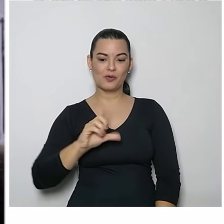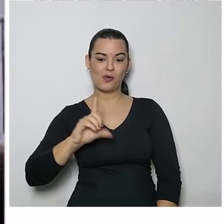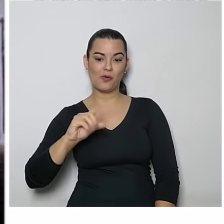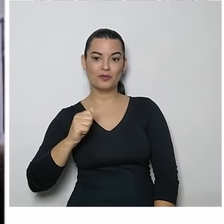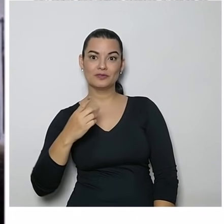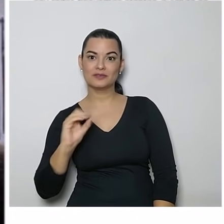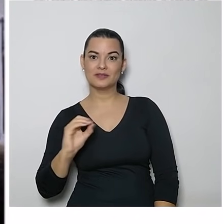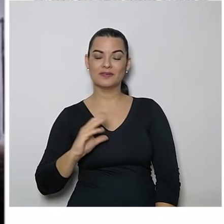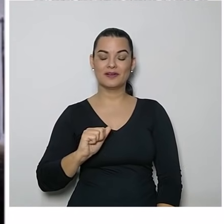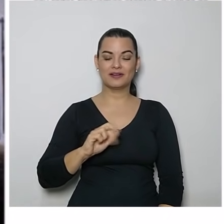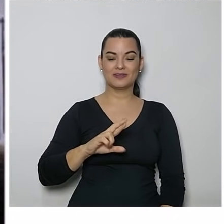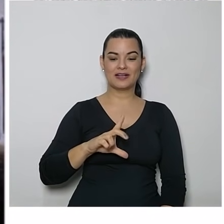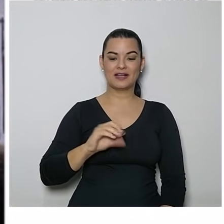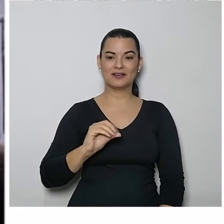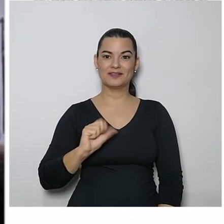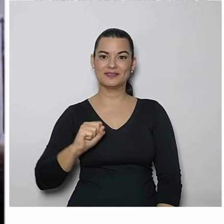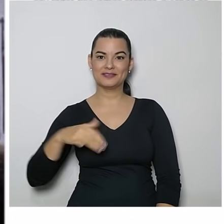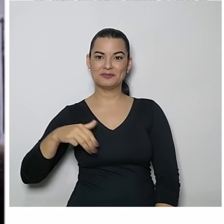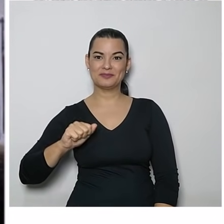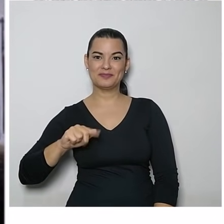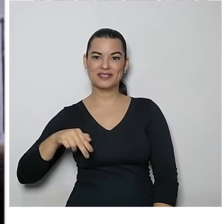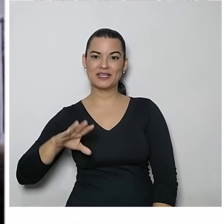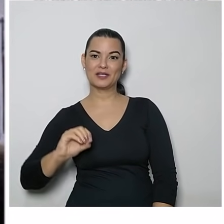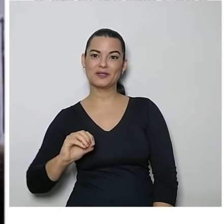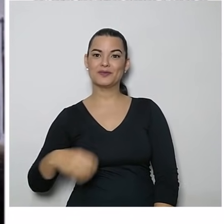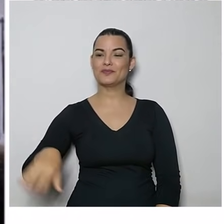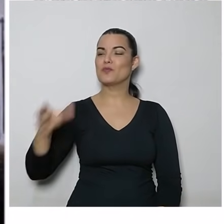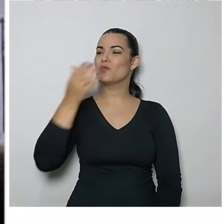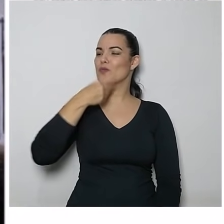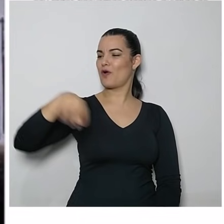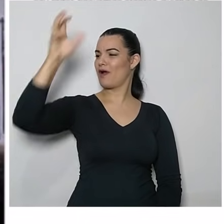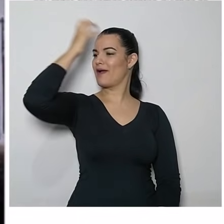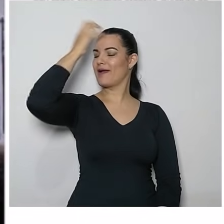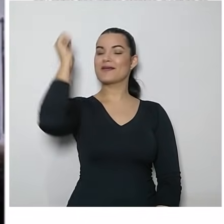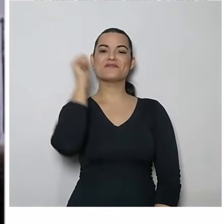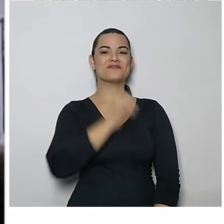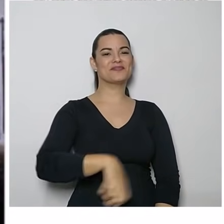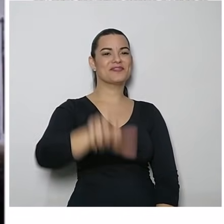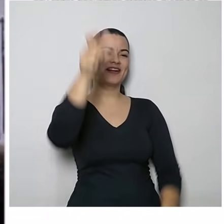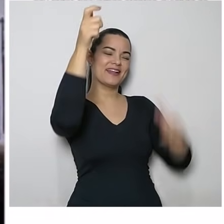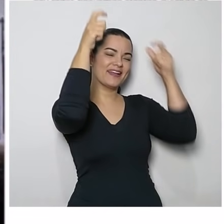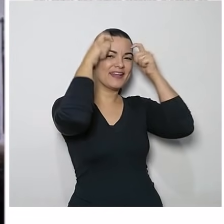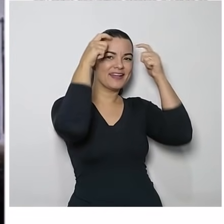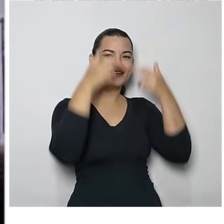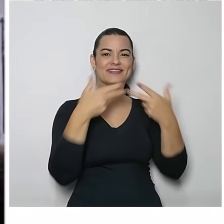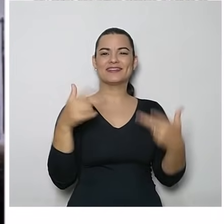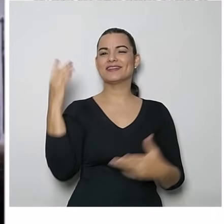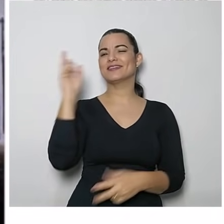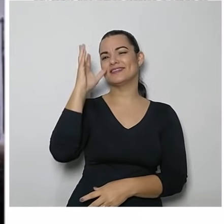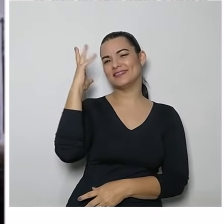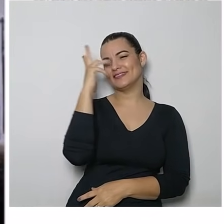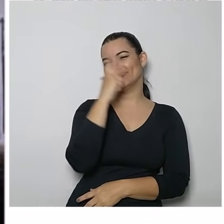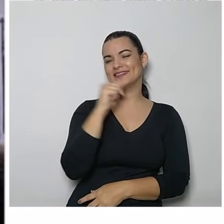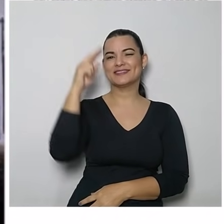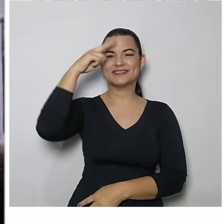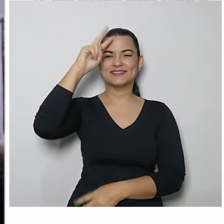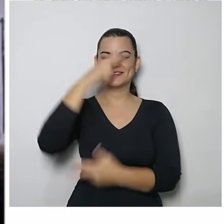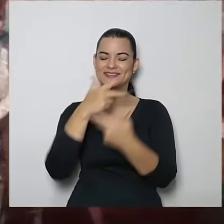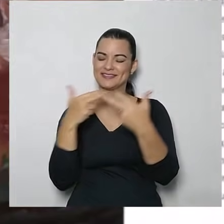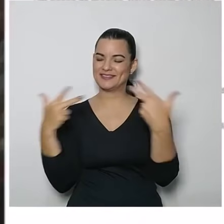Magno, reis, príncipes e princesas. Que lindas eram as suas histórias e que bom era esse tempo.